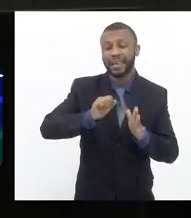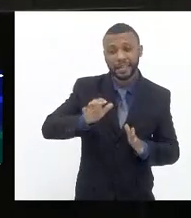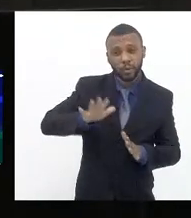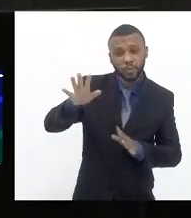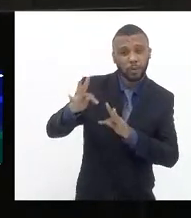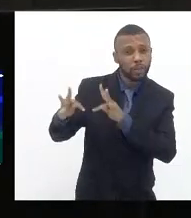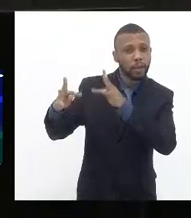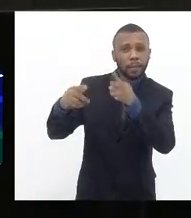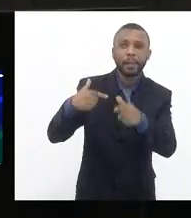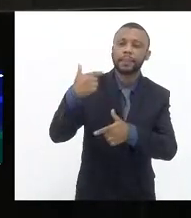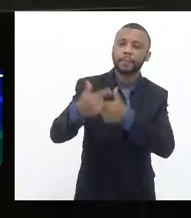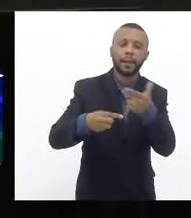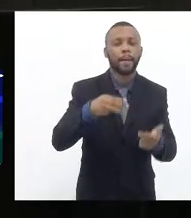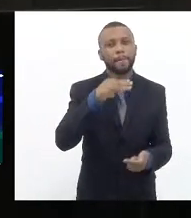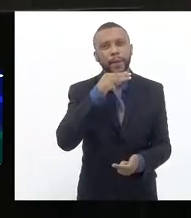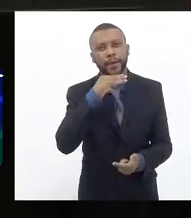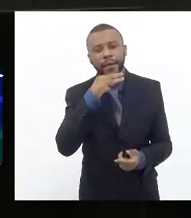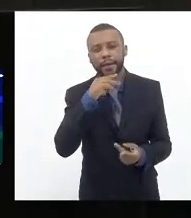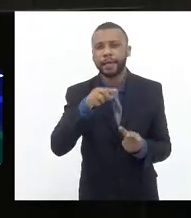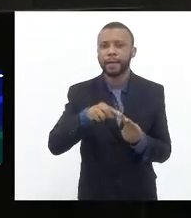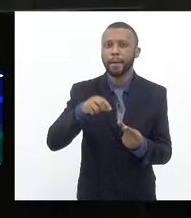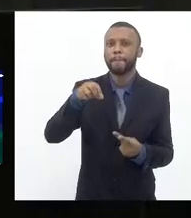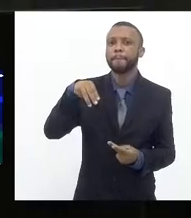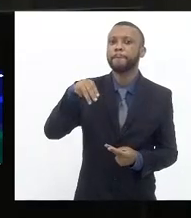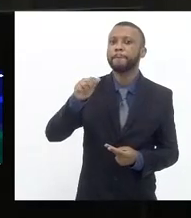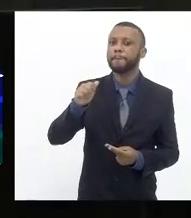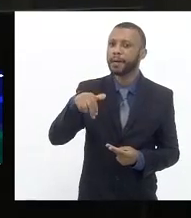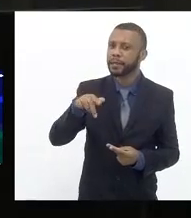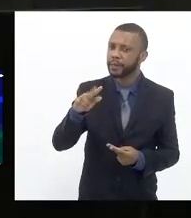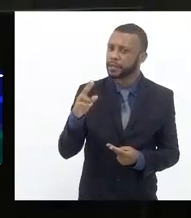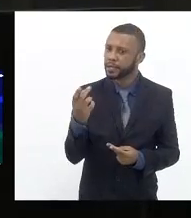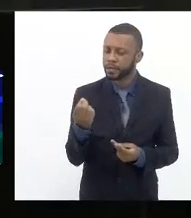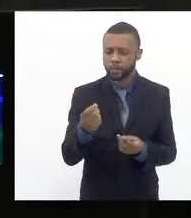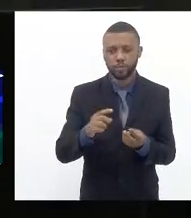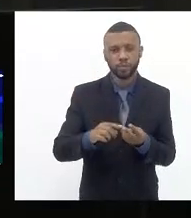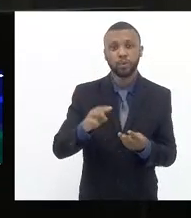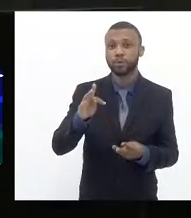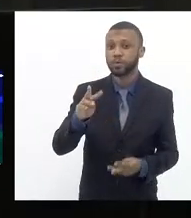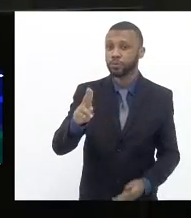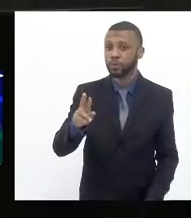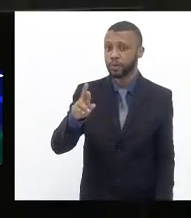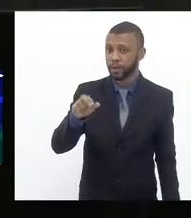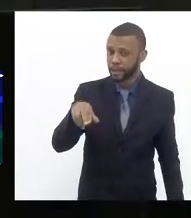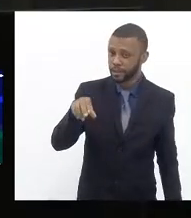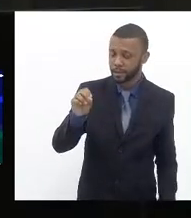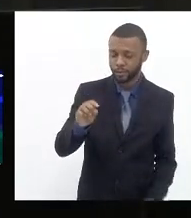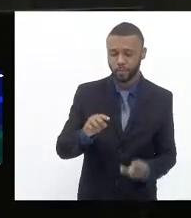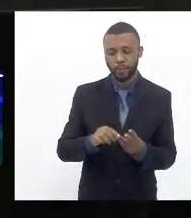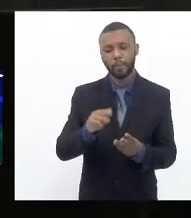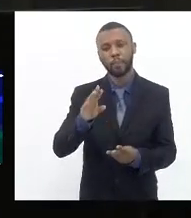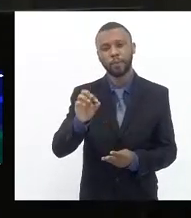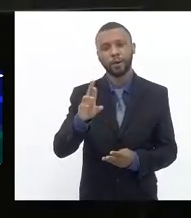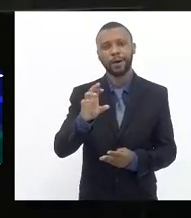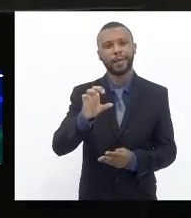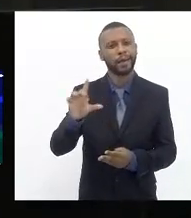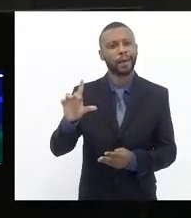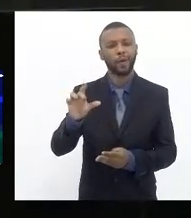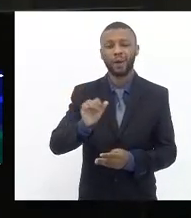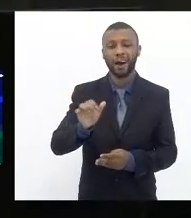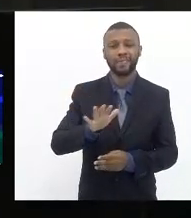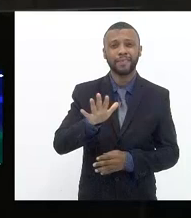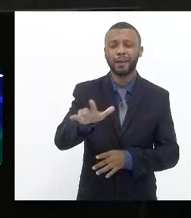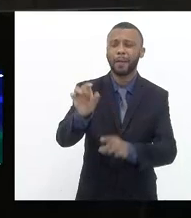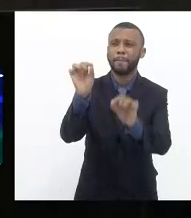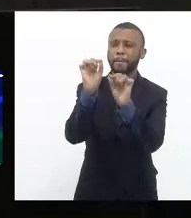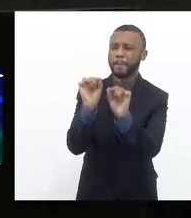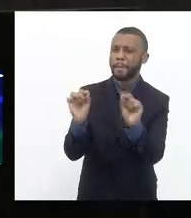trabalhei nelas, Mangueira, Manguinhos, Turano, Borel, e todas elas, nós fizemos obra. Tudo que tem